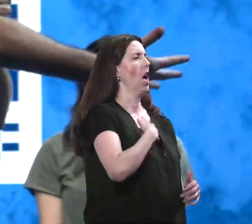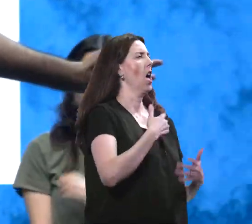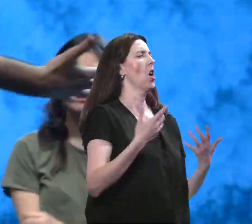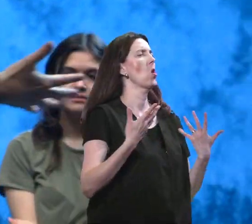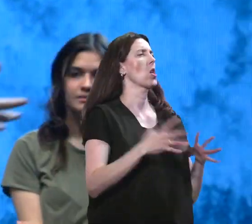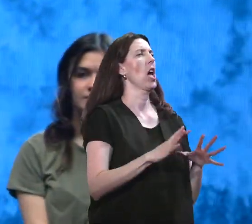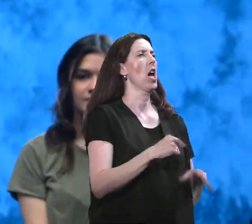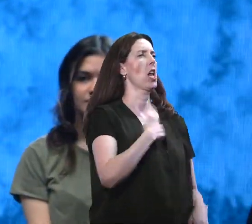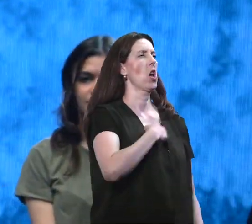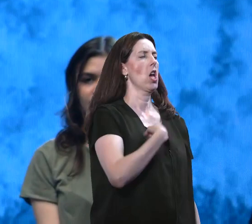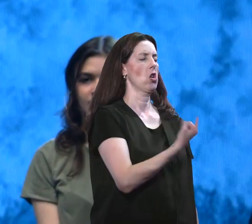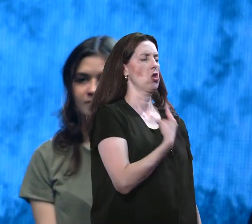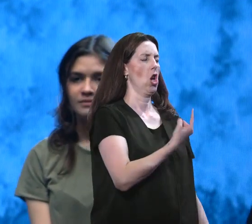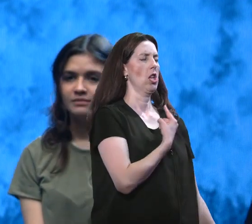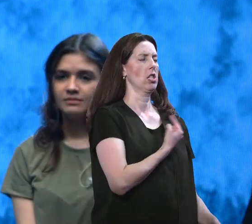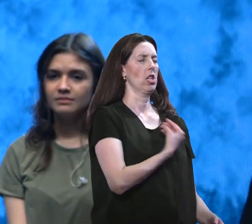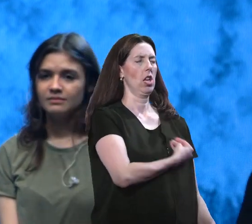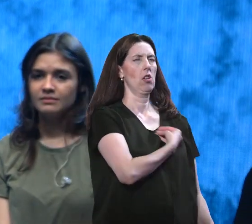presença de Deus.